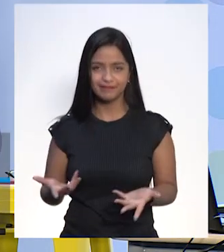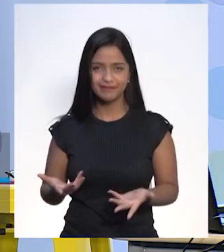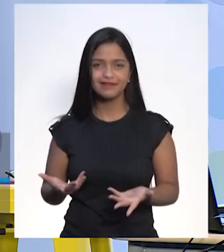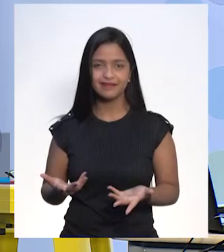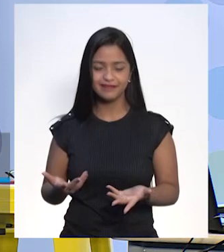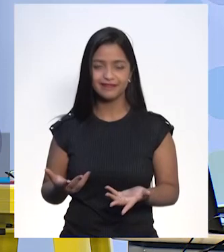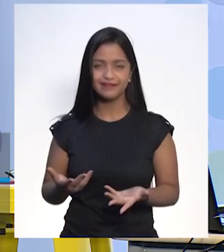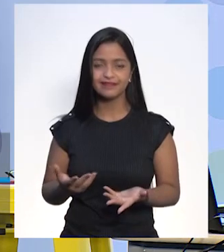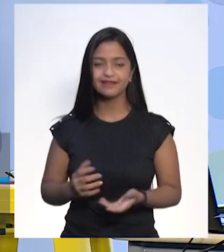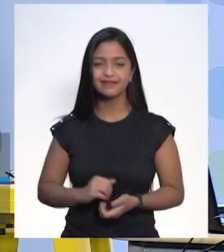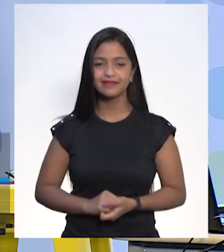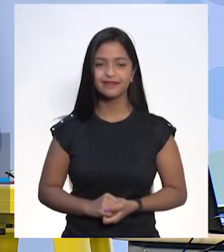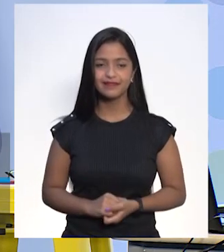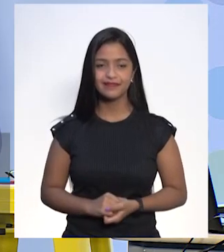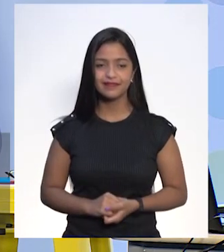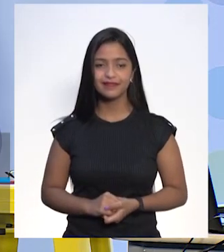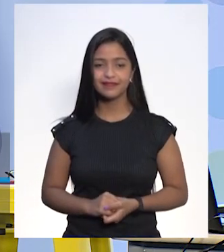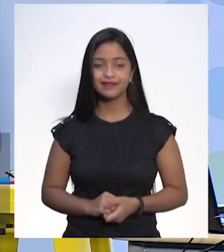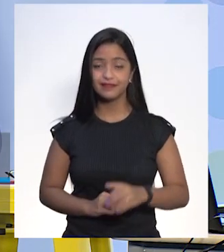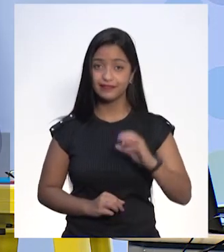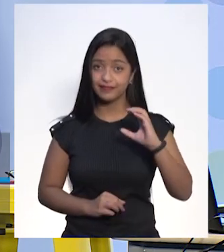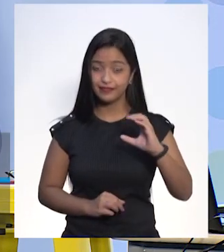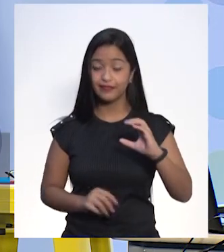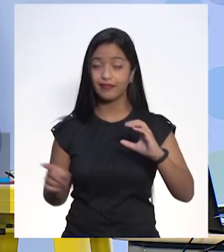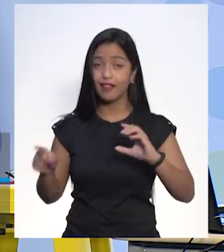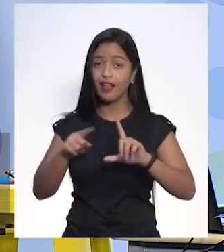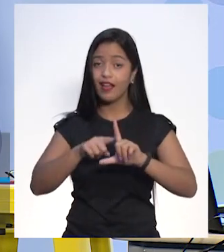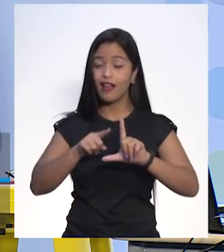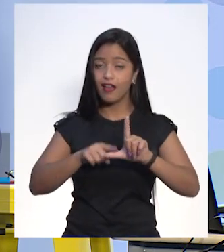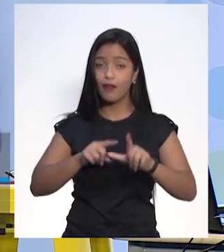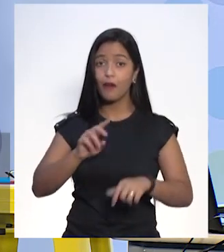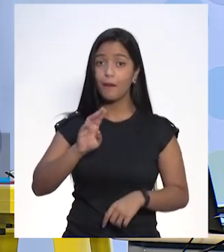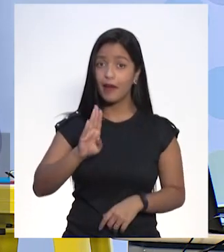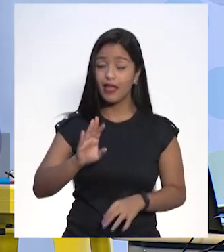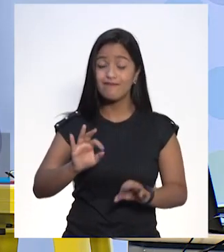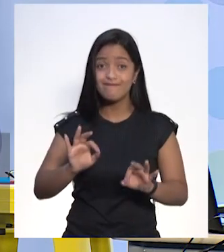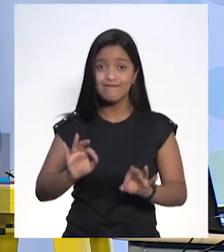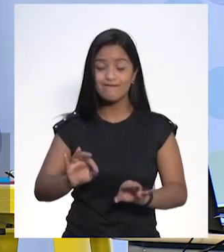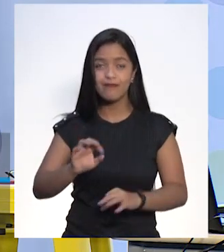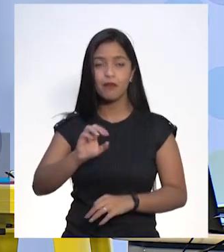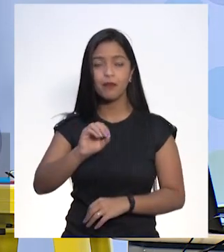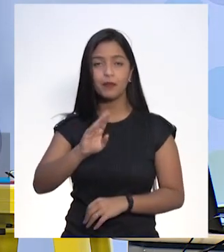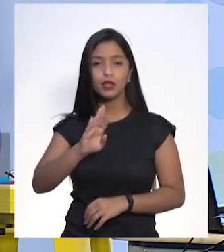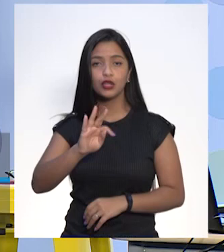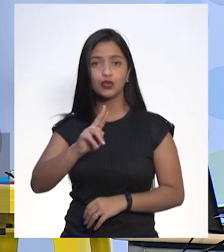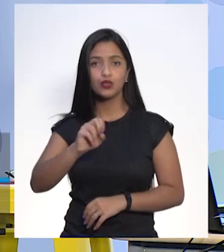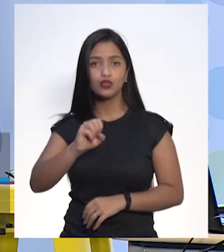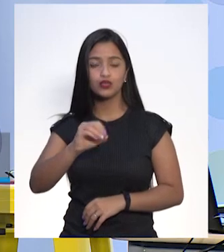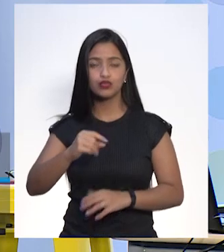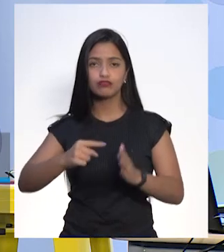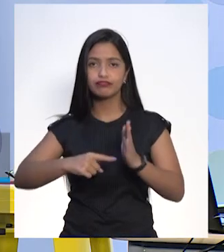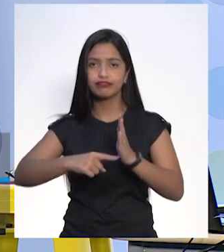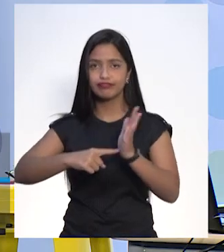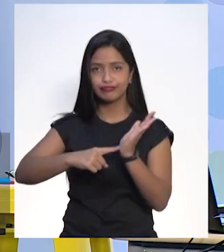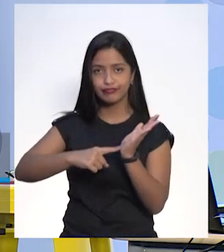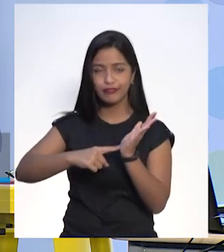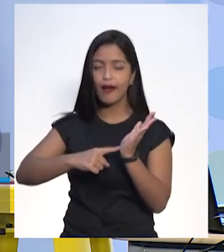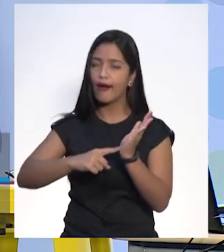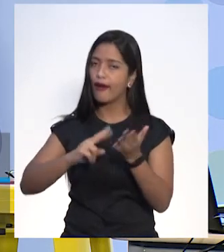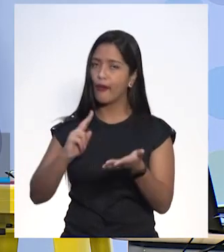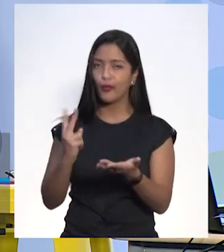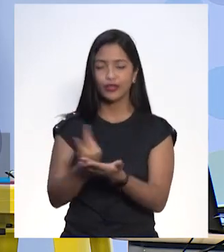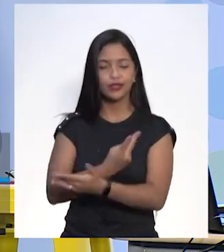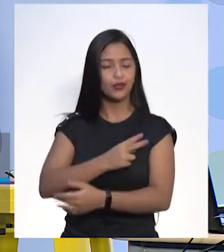regularidade do hexágono. O ângulo B, por ser obtuso, desfaz a definição de polígono? Definitivamente não. Tá? Polígonos podem ter